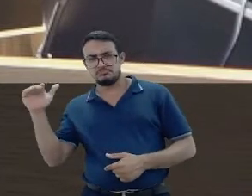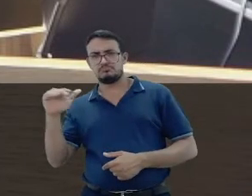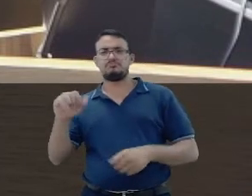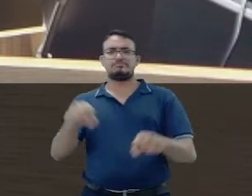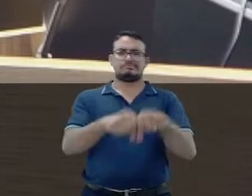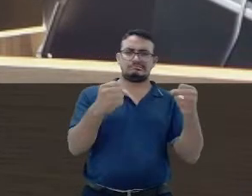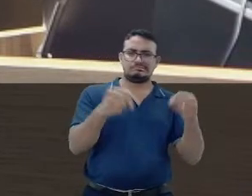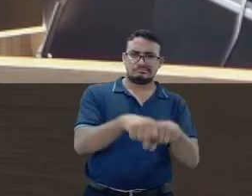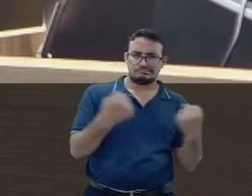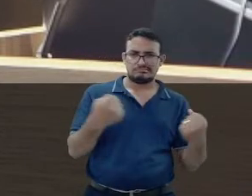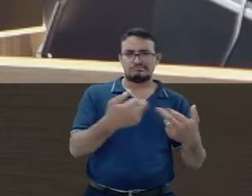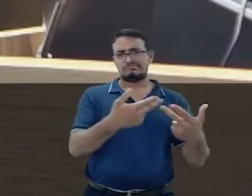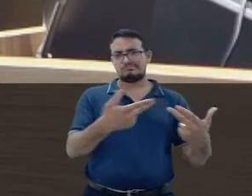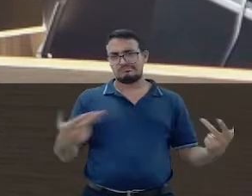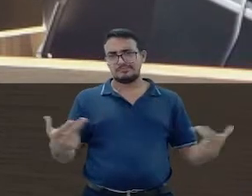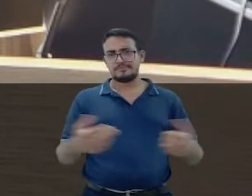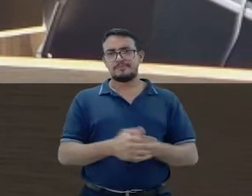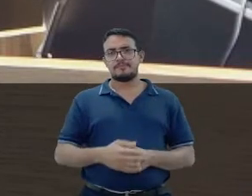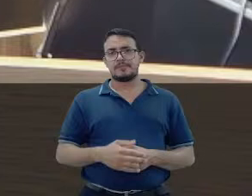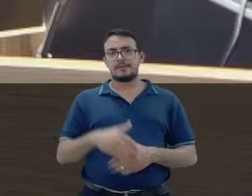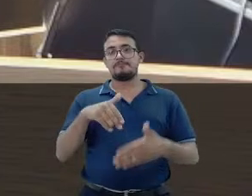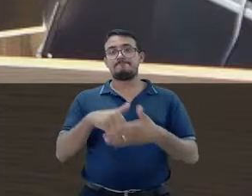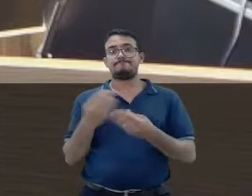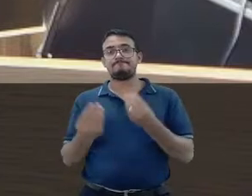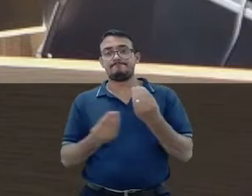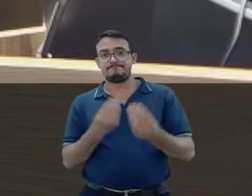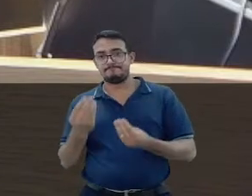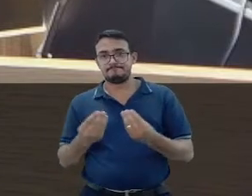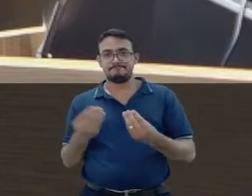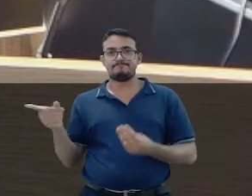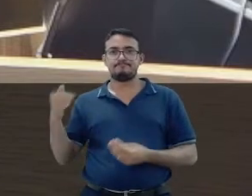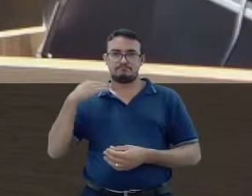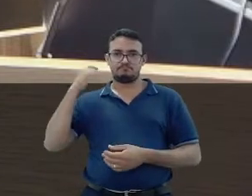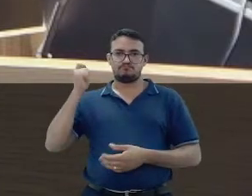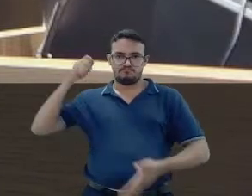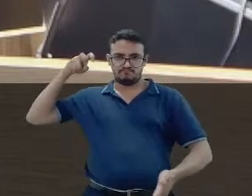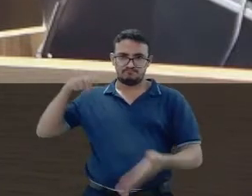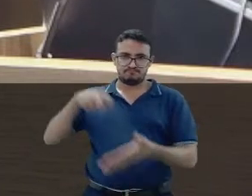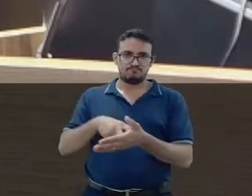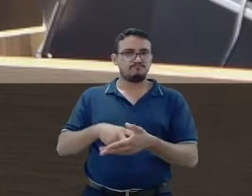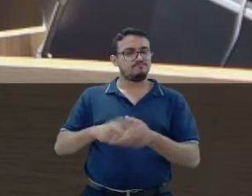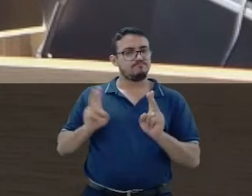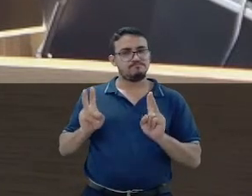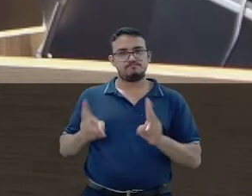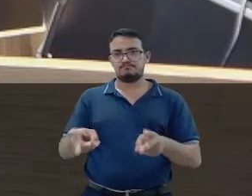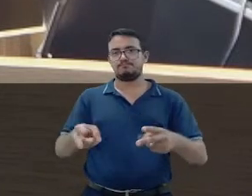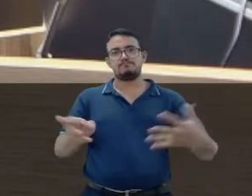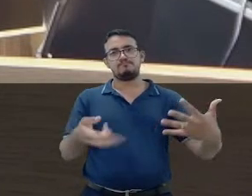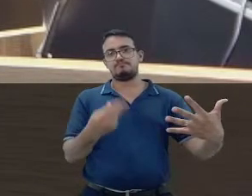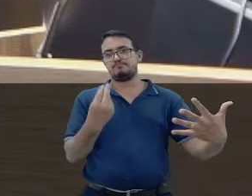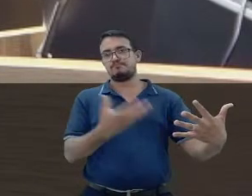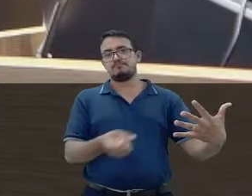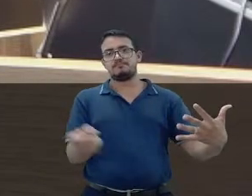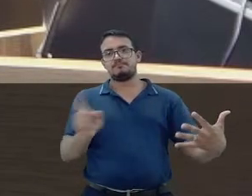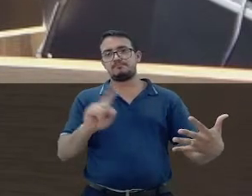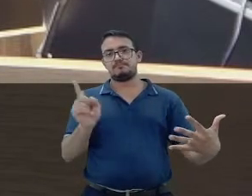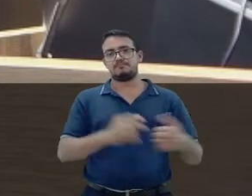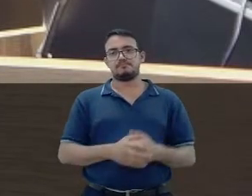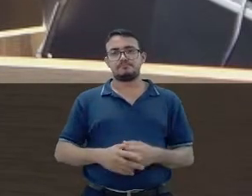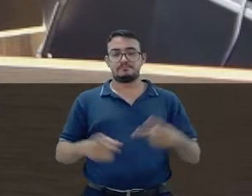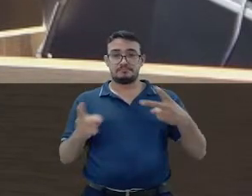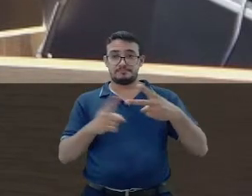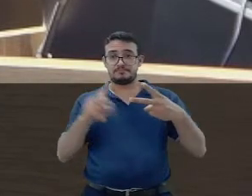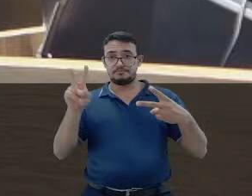materiais. Nossa proposta aqui é manter a decisão, negando provimento ao recurso. O segundo